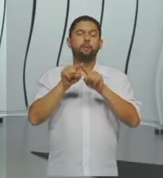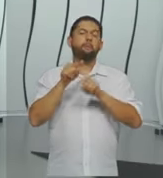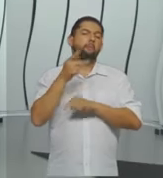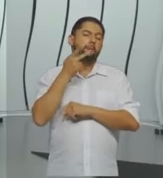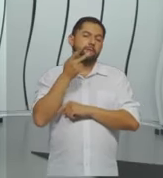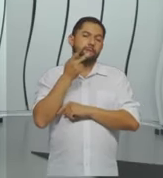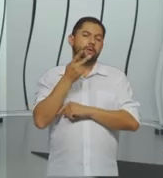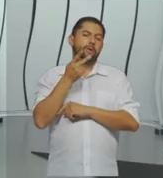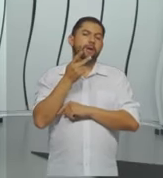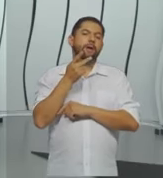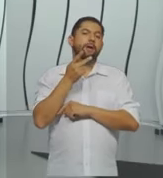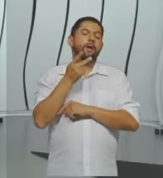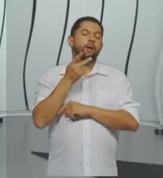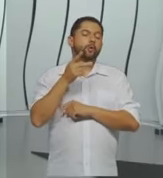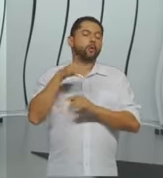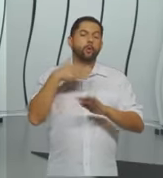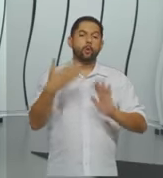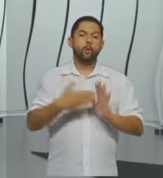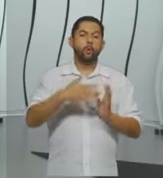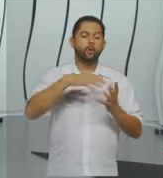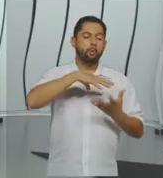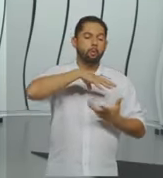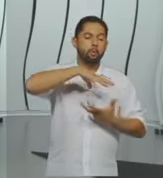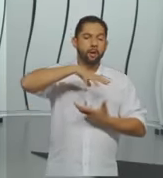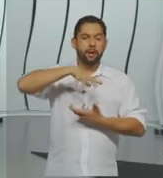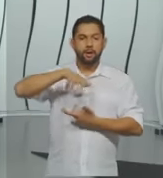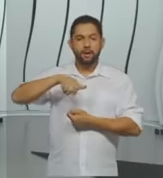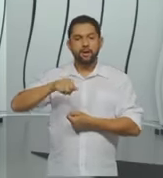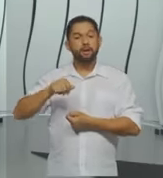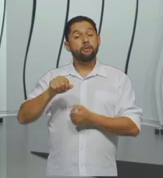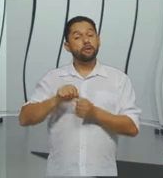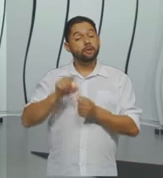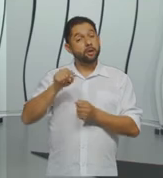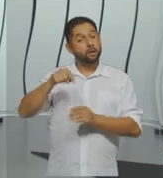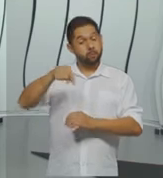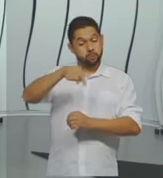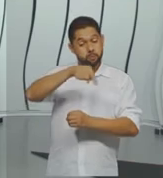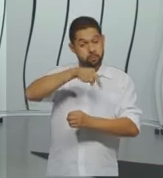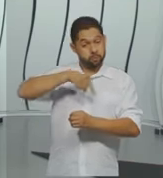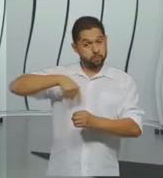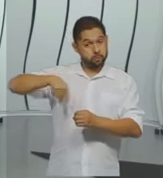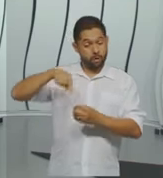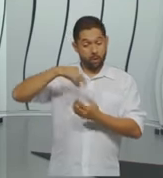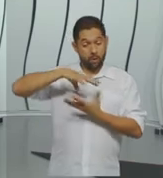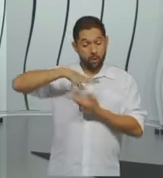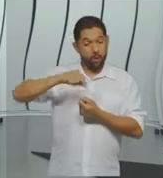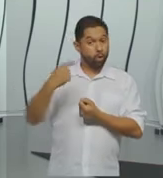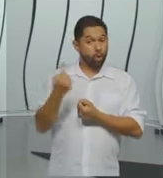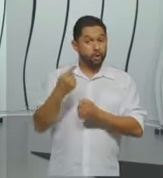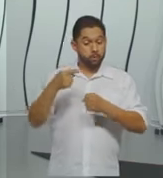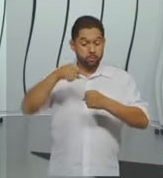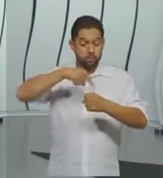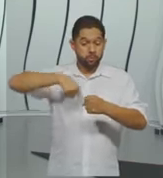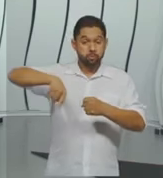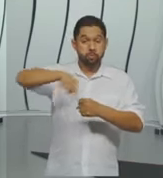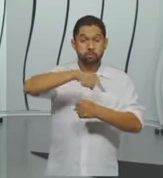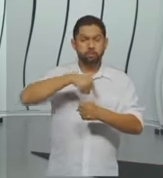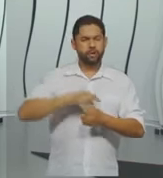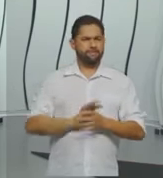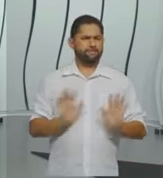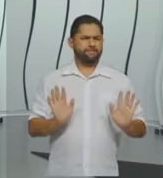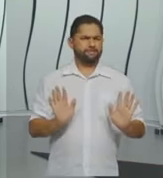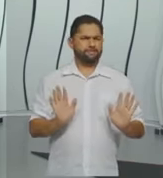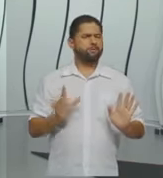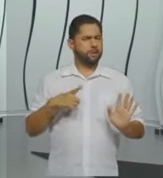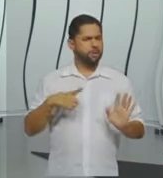desses planetas tinham que ser em forma de círculos, ok? Só que havia um pequeno problema neste modelo